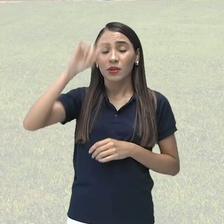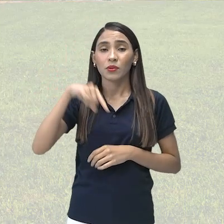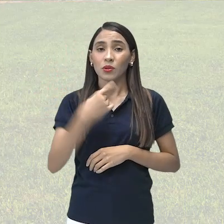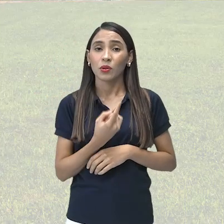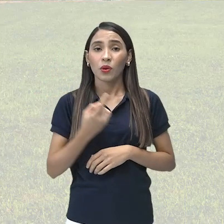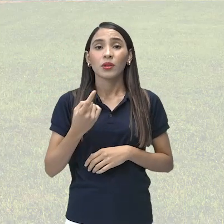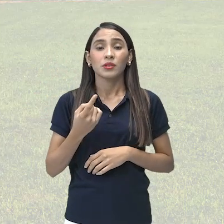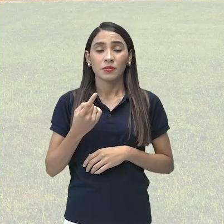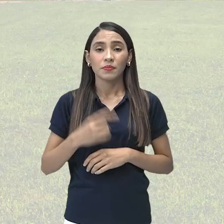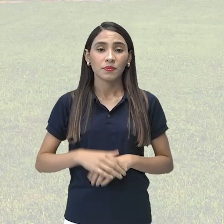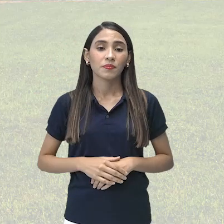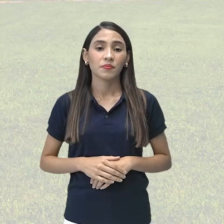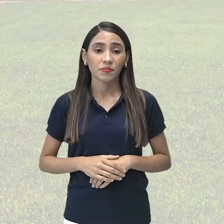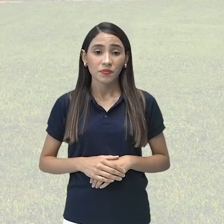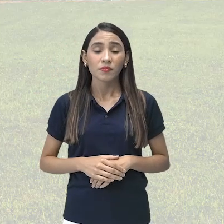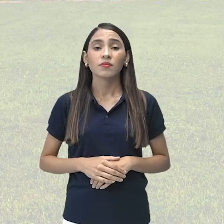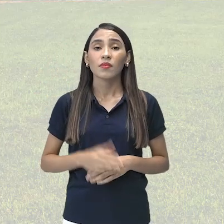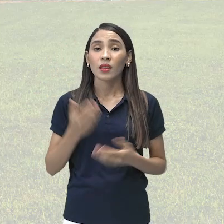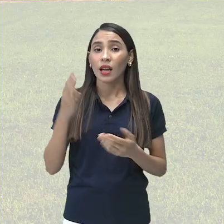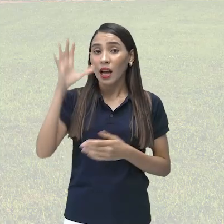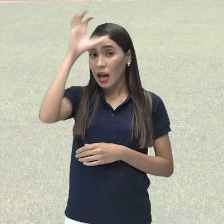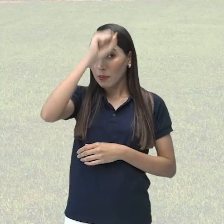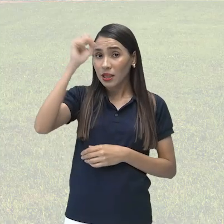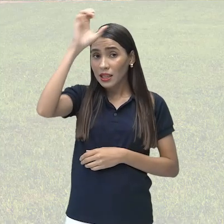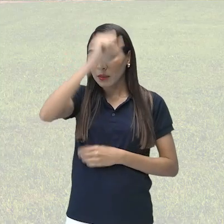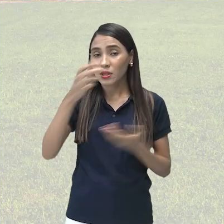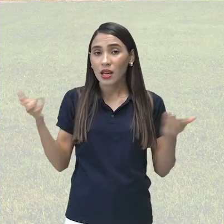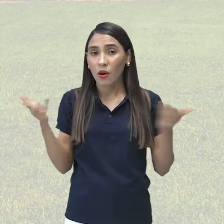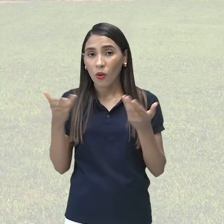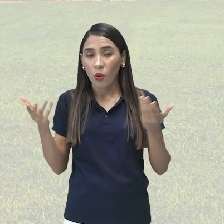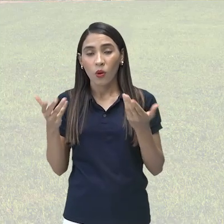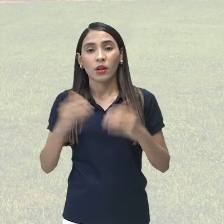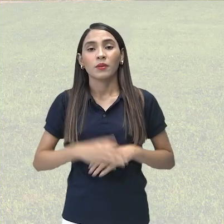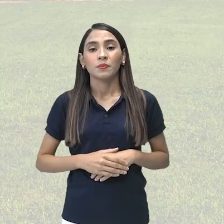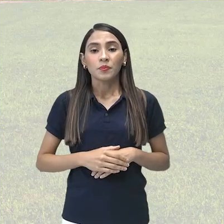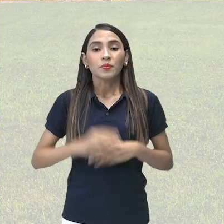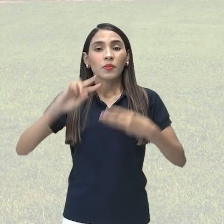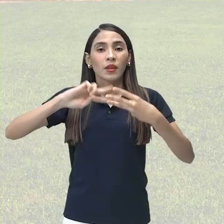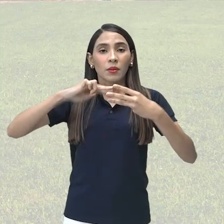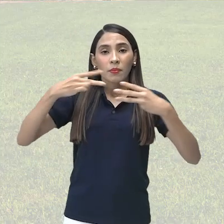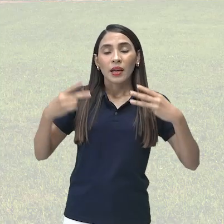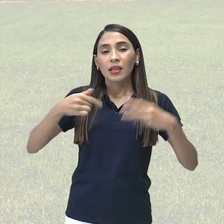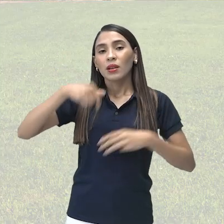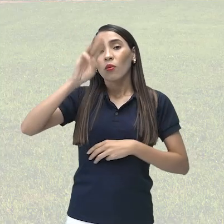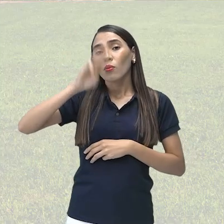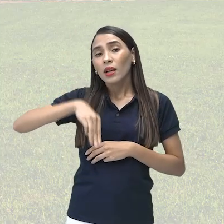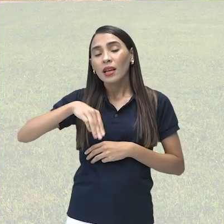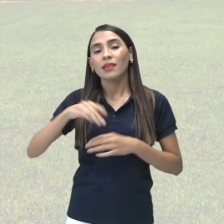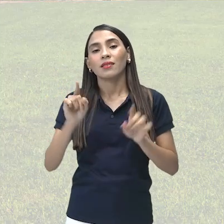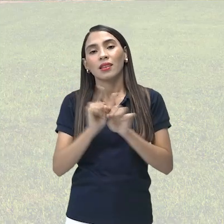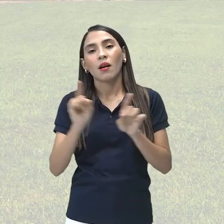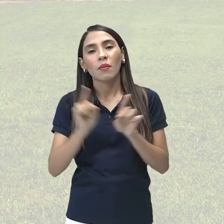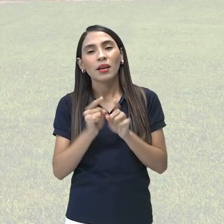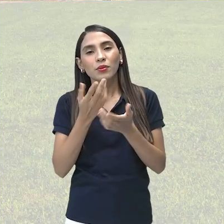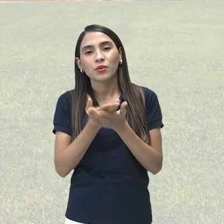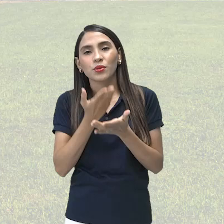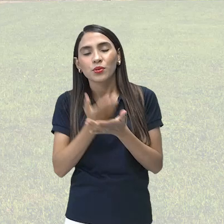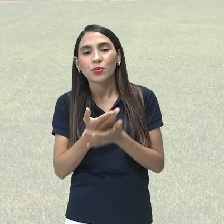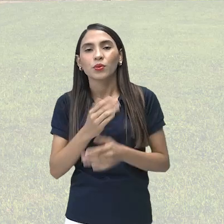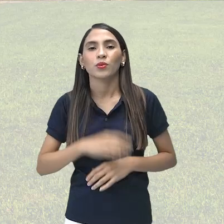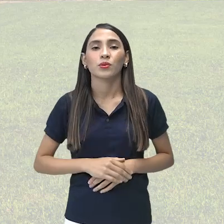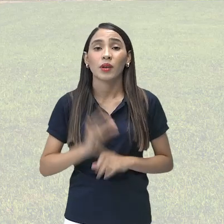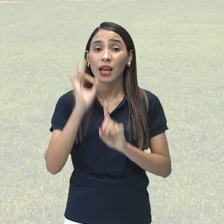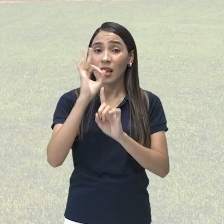nós obtivemos, agora, os conhecimentos acerca do Gregor Mendel, quem foi ele, e dos seus estudos